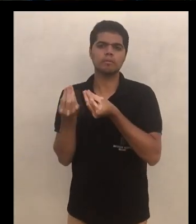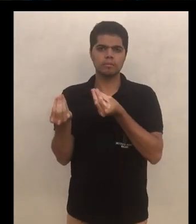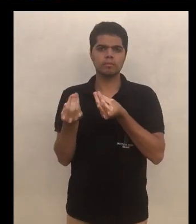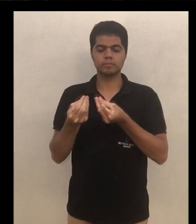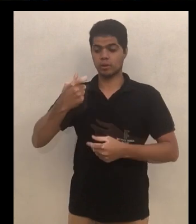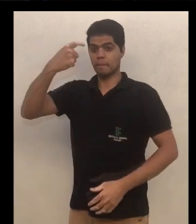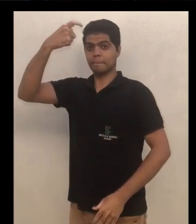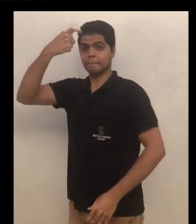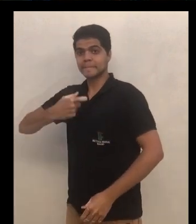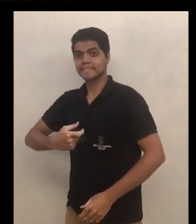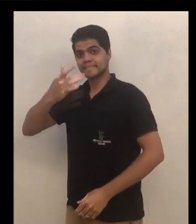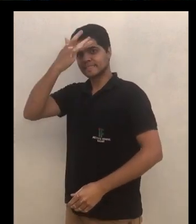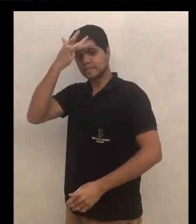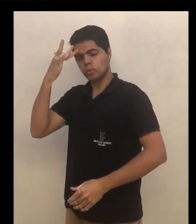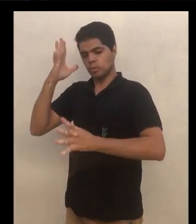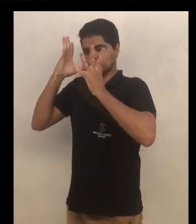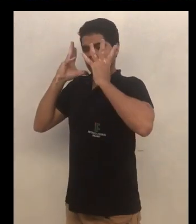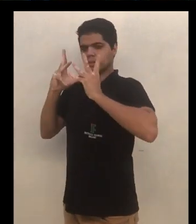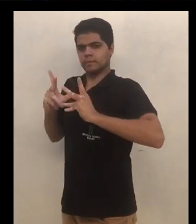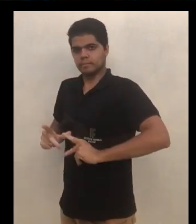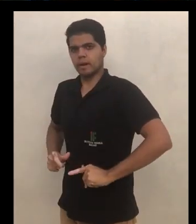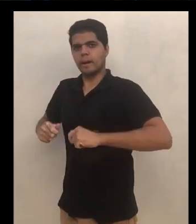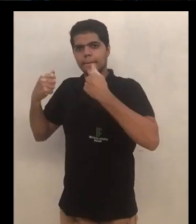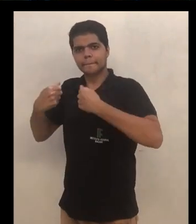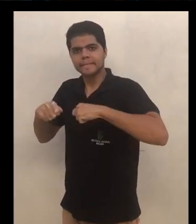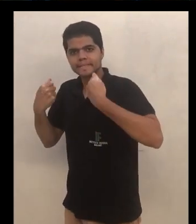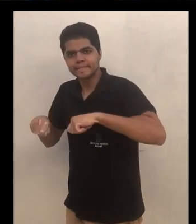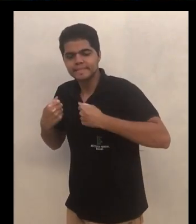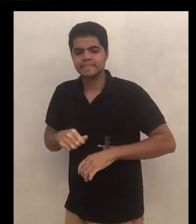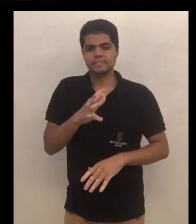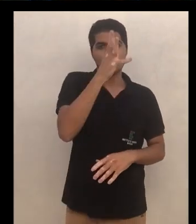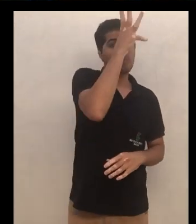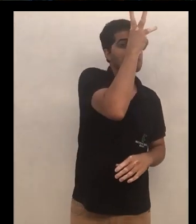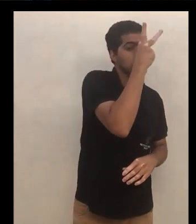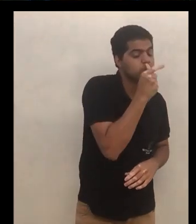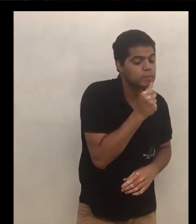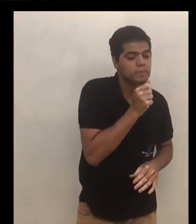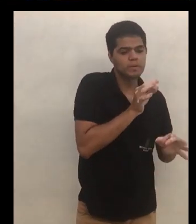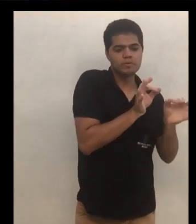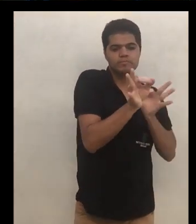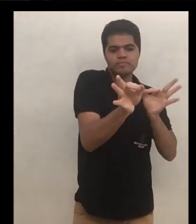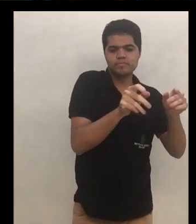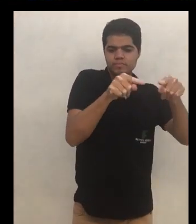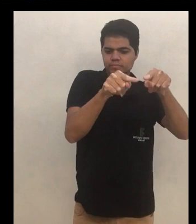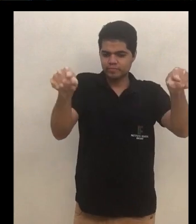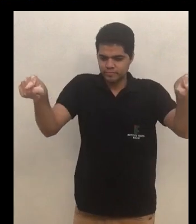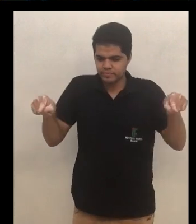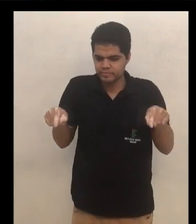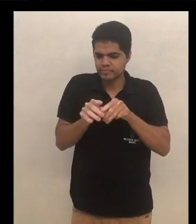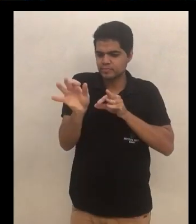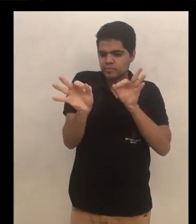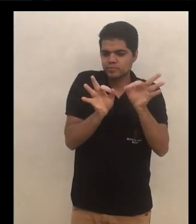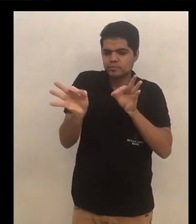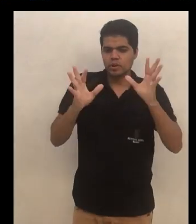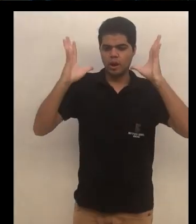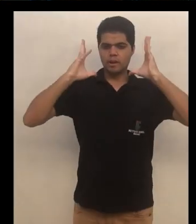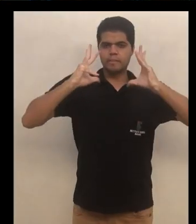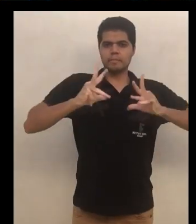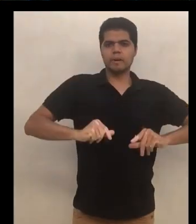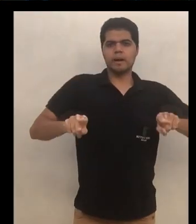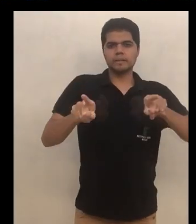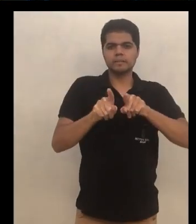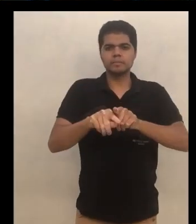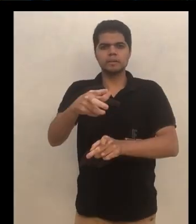tanto o tratador que vai entrar para trabalhar com as aves, quanto as instalações, sempre trabalhando técnicas